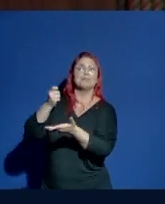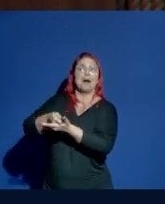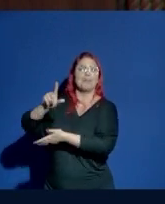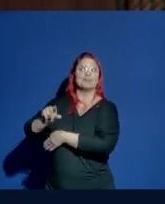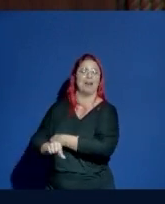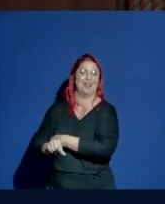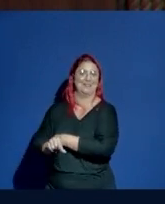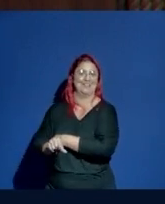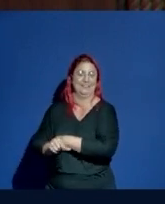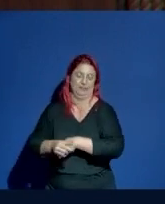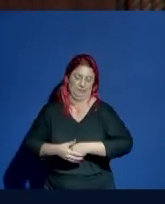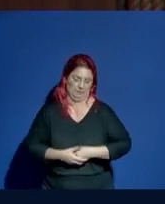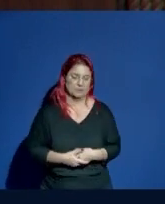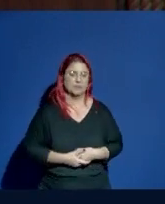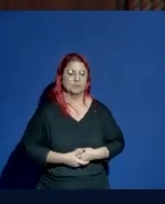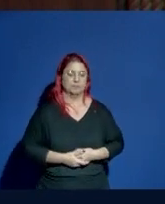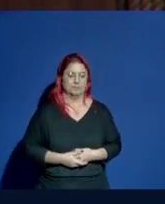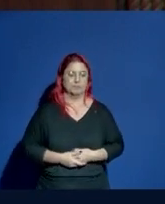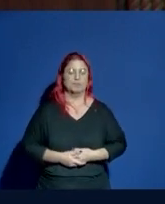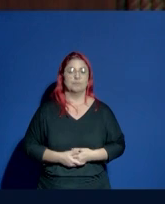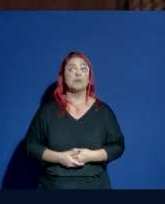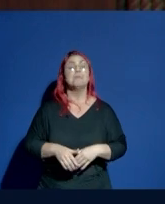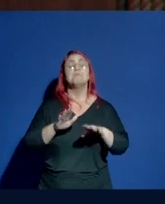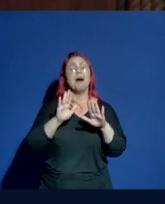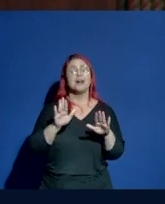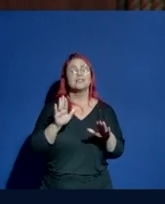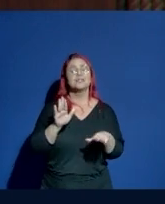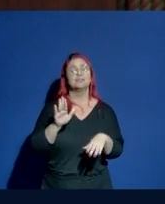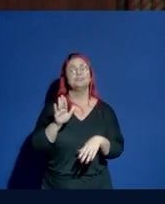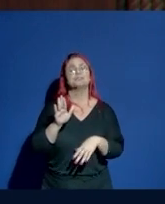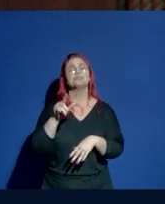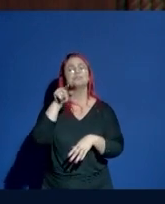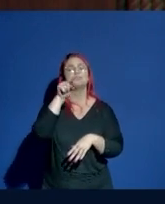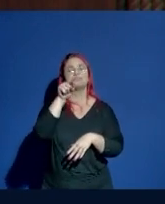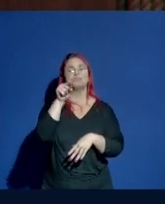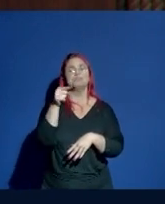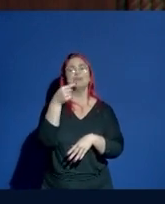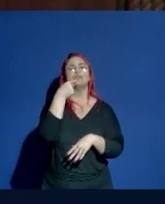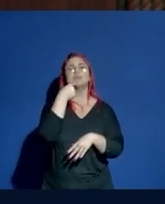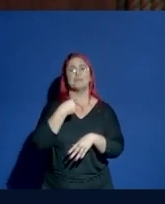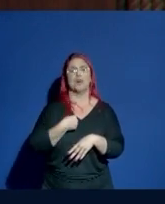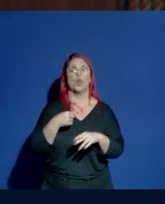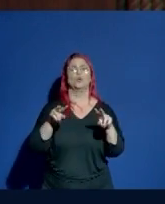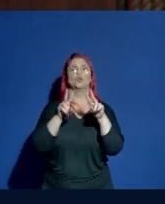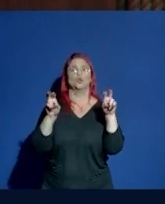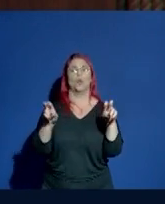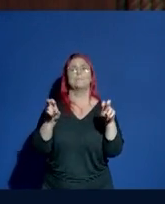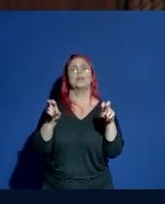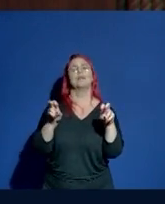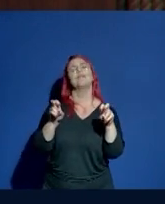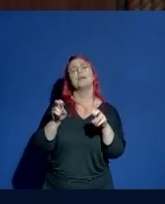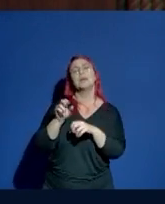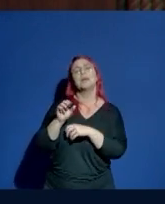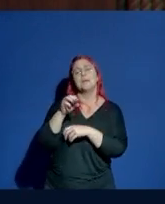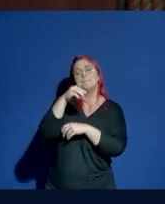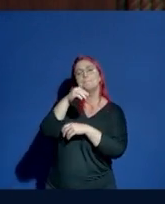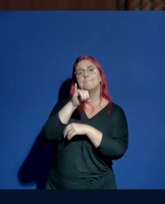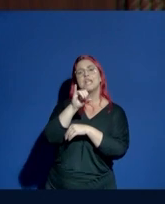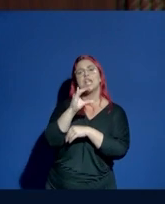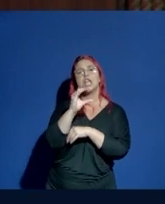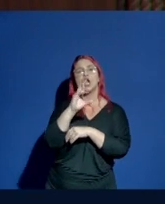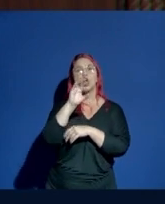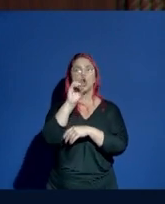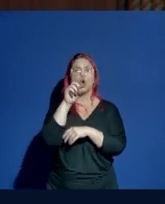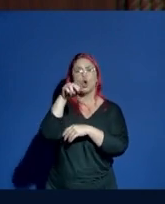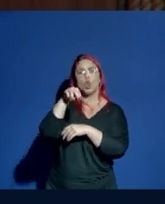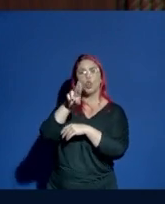rentável. Agora, Jorge, você comentou sobre os micronutrientes, né? Comentou sobre há quantos